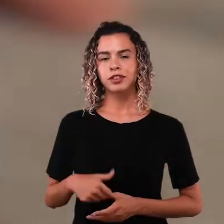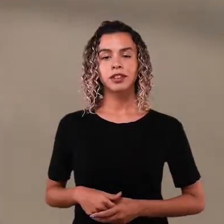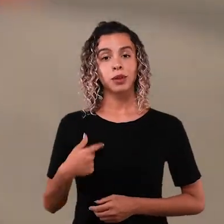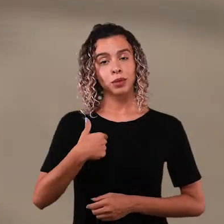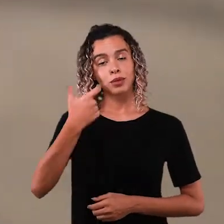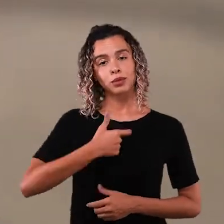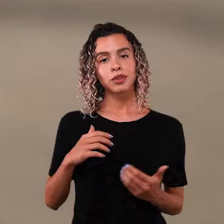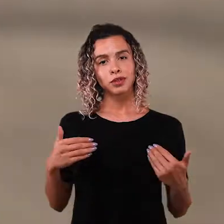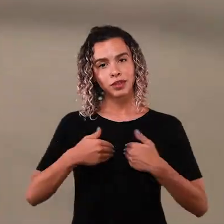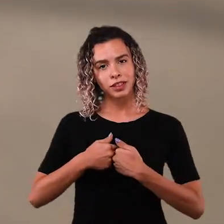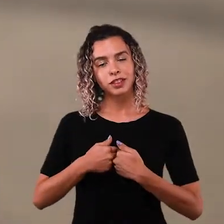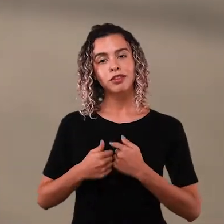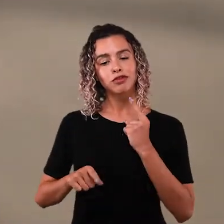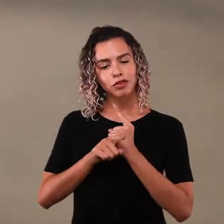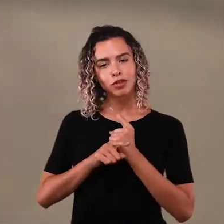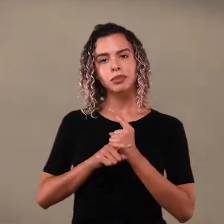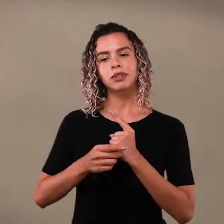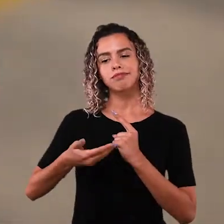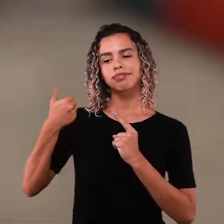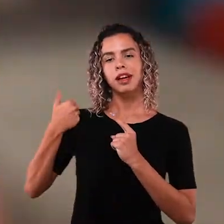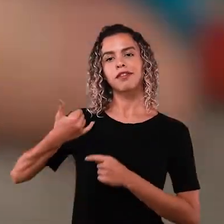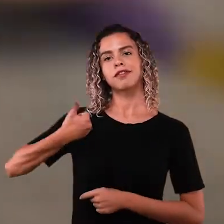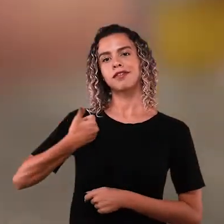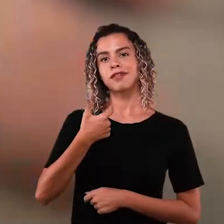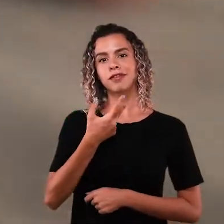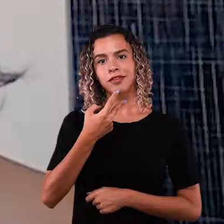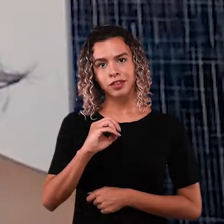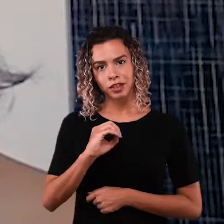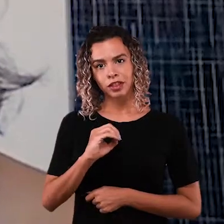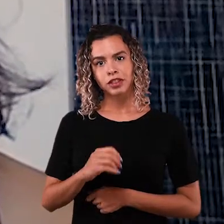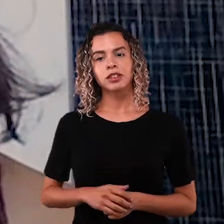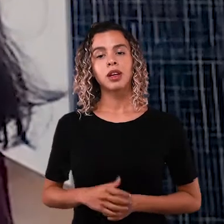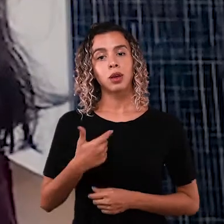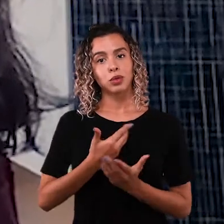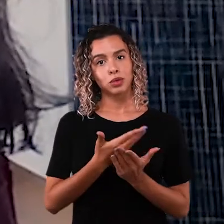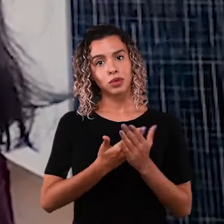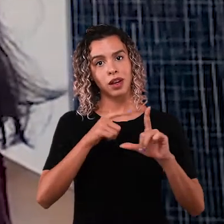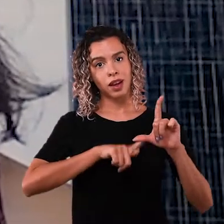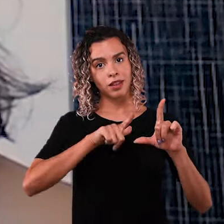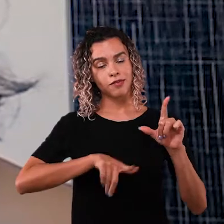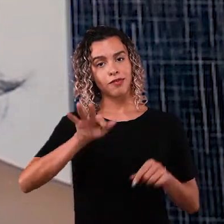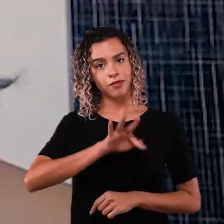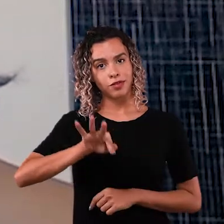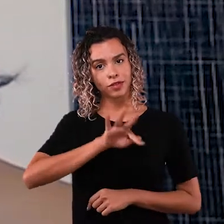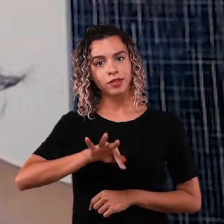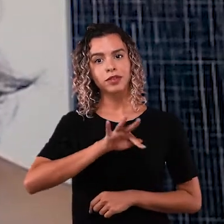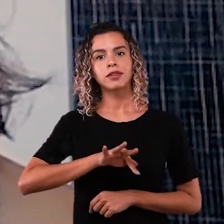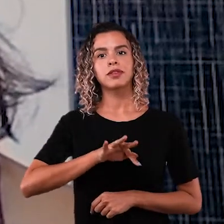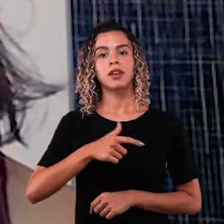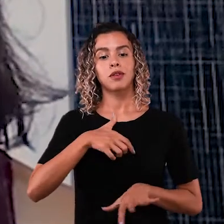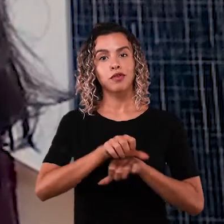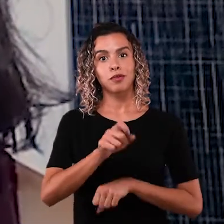jovem branca de cabelos lisos, no ombro. Diagnosticada com 20 anos. Eu faço letras na faculdade,